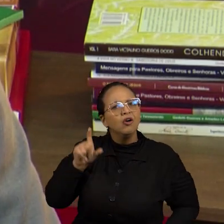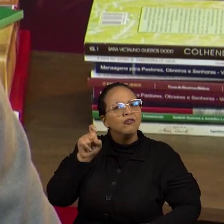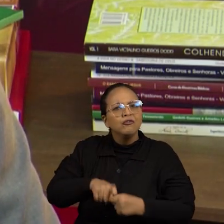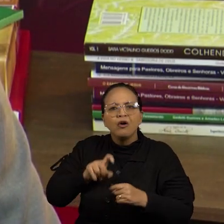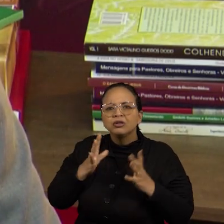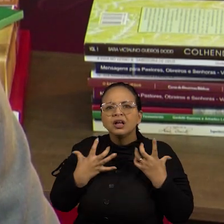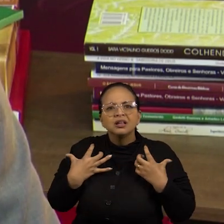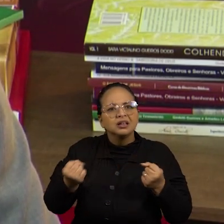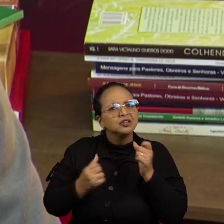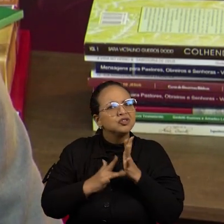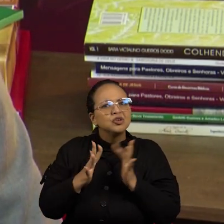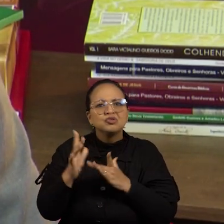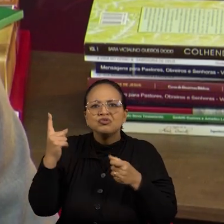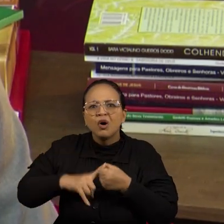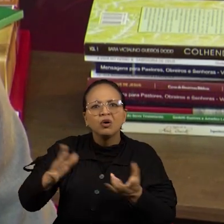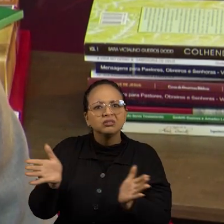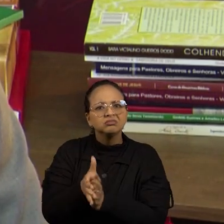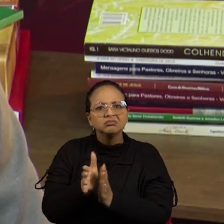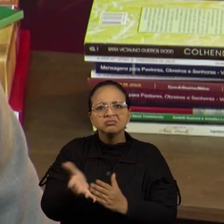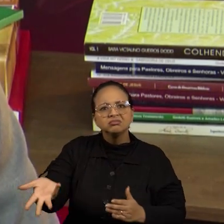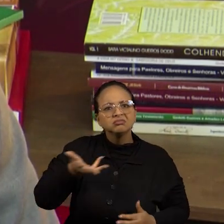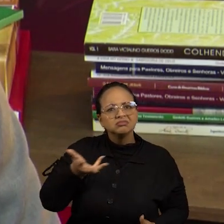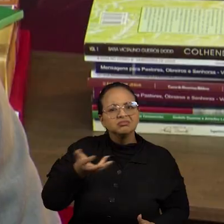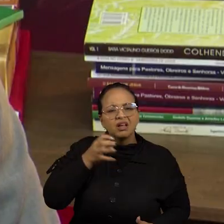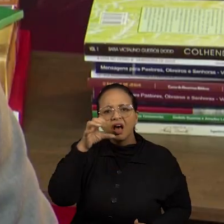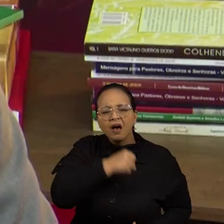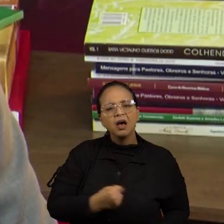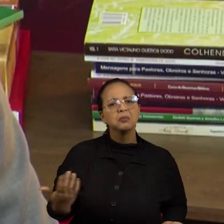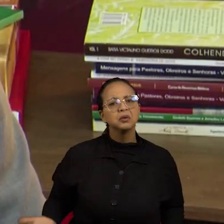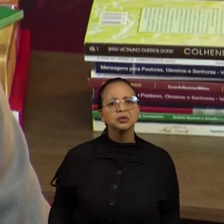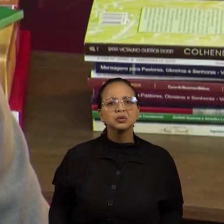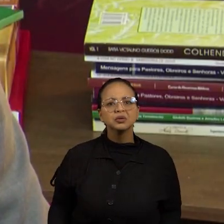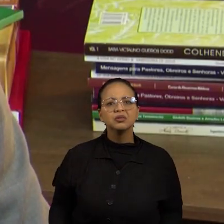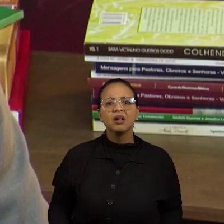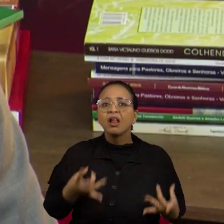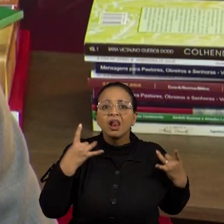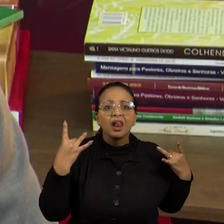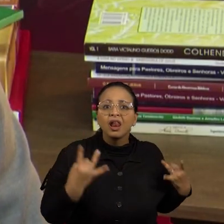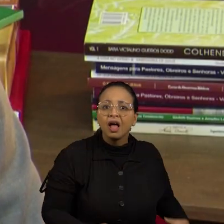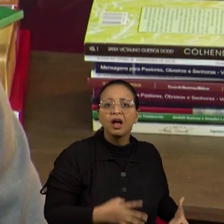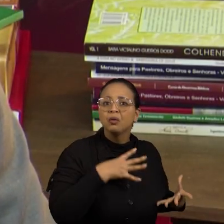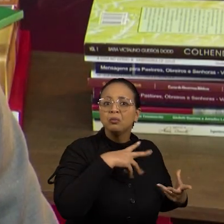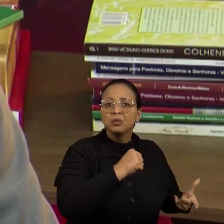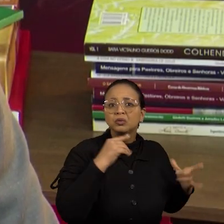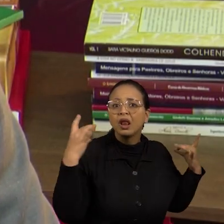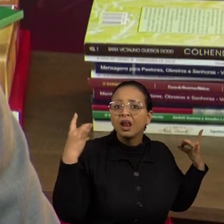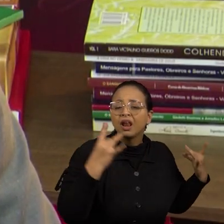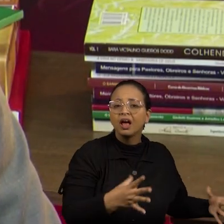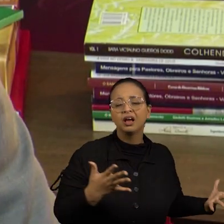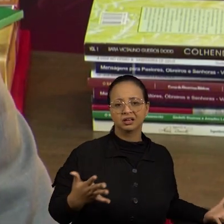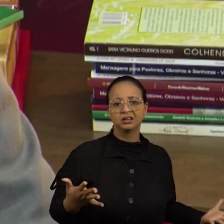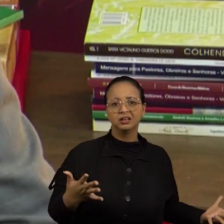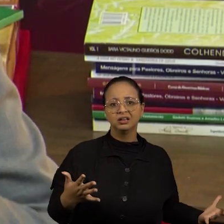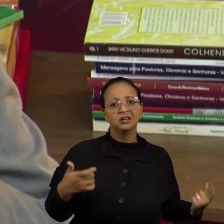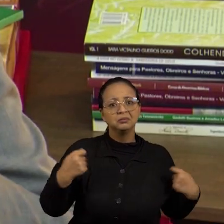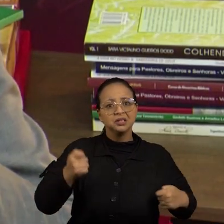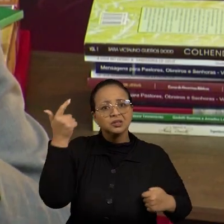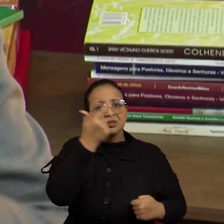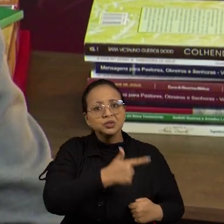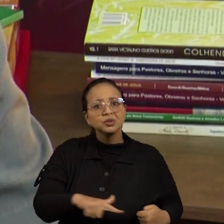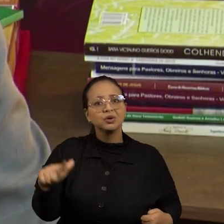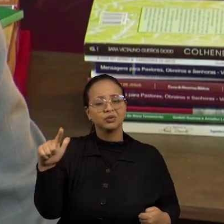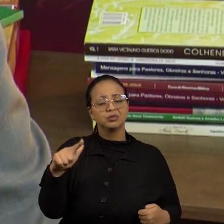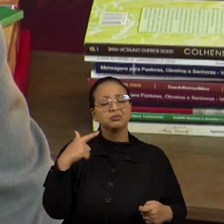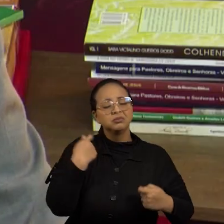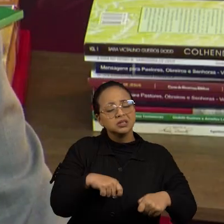momento, às vezes, de você deixar de novo o Egito e voltar para a casa de Deus. Voltar de novo